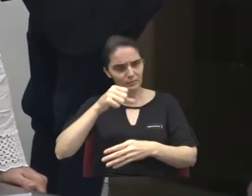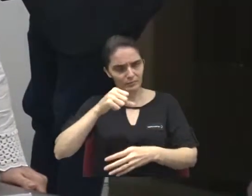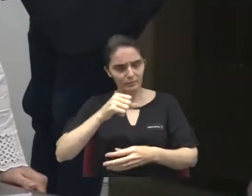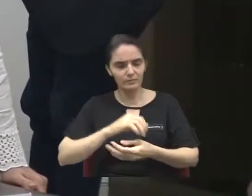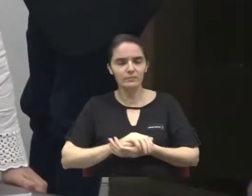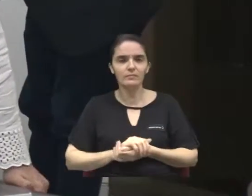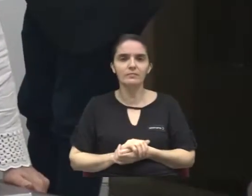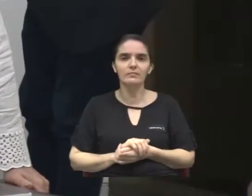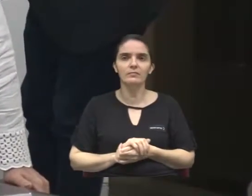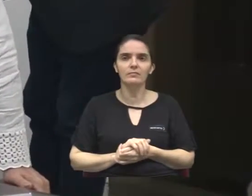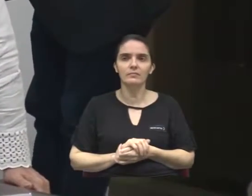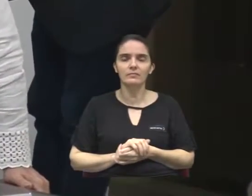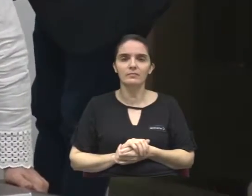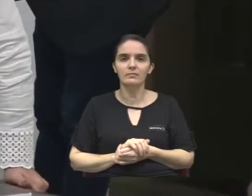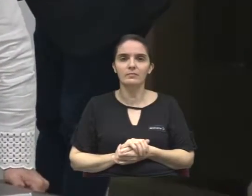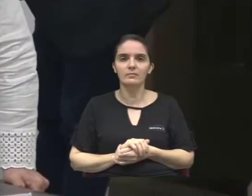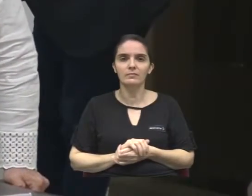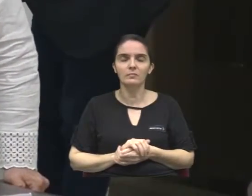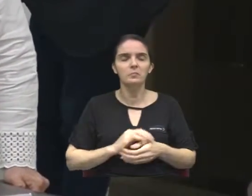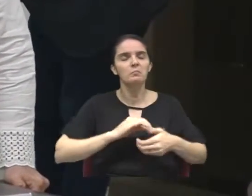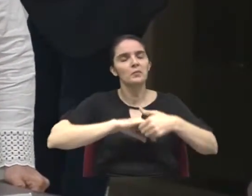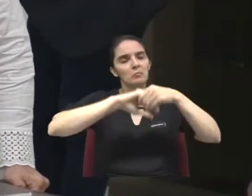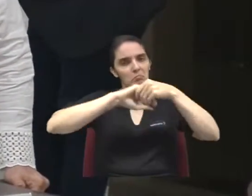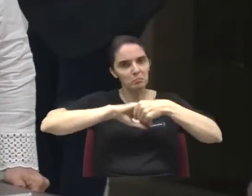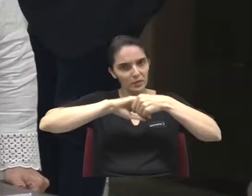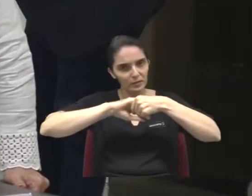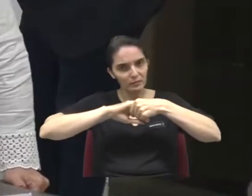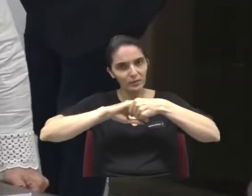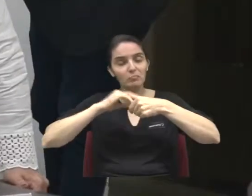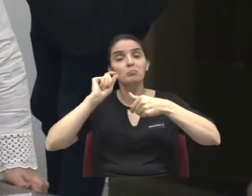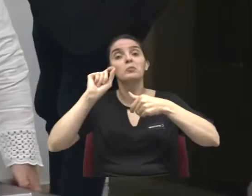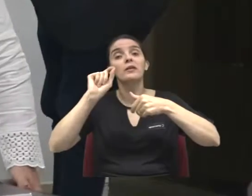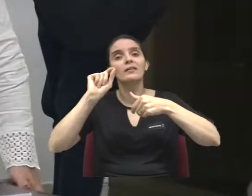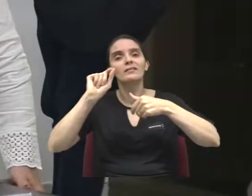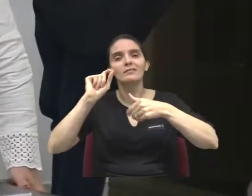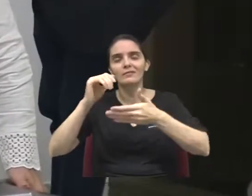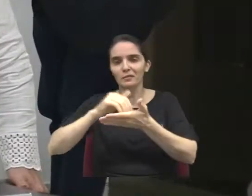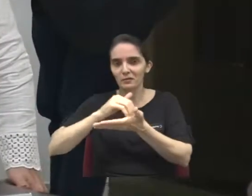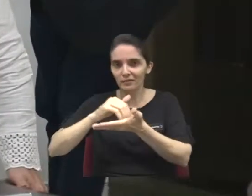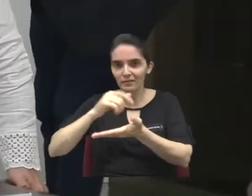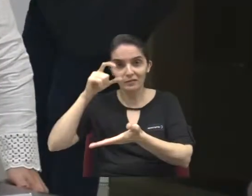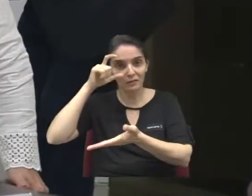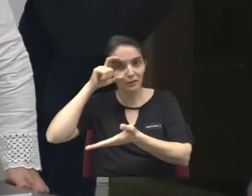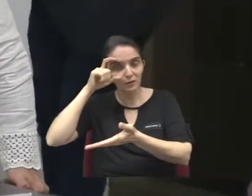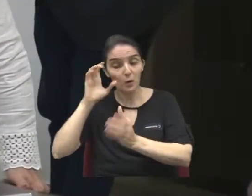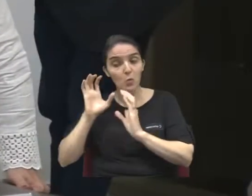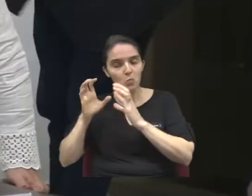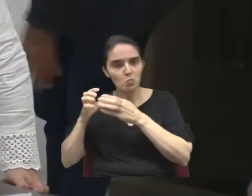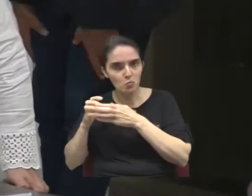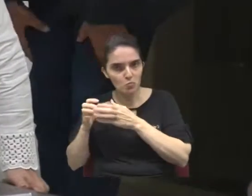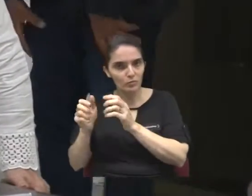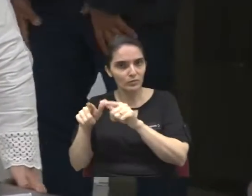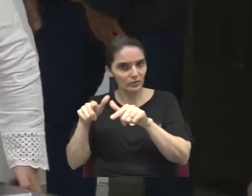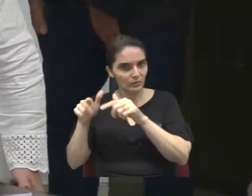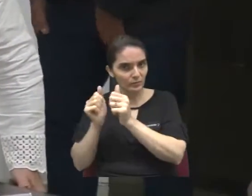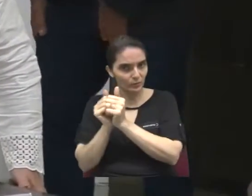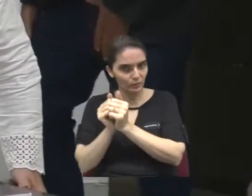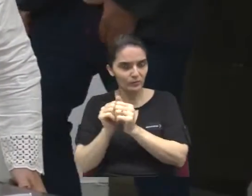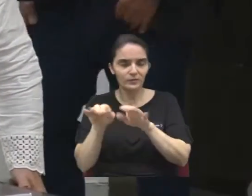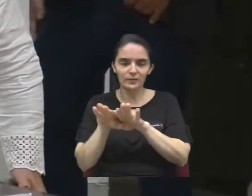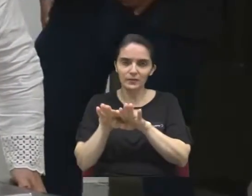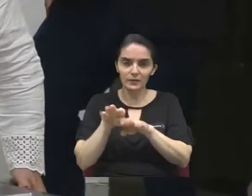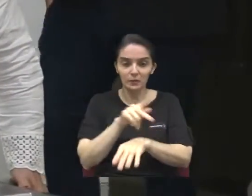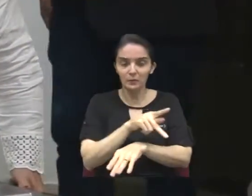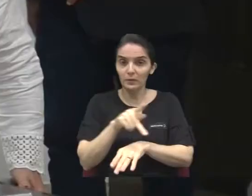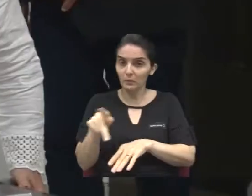ao secretário Farid Zaini, à sua equipe, aos professores das escolas